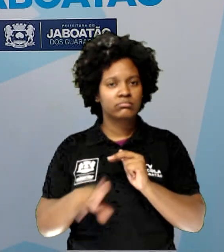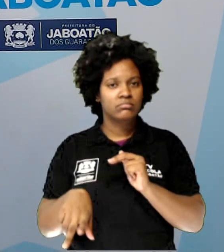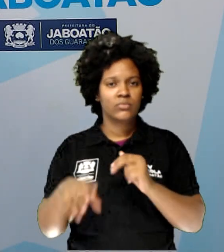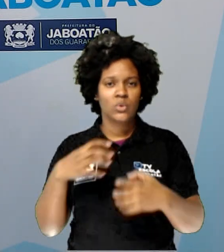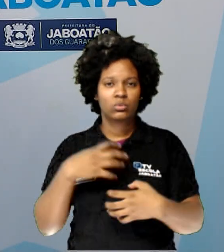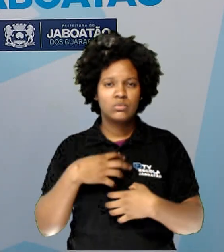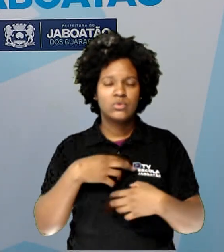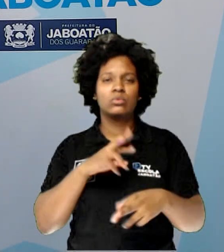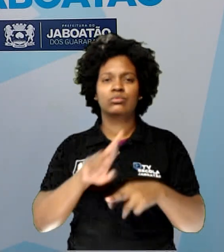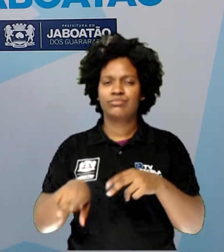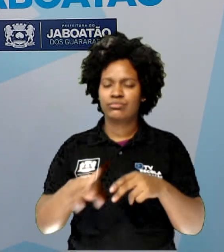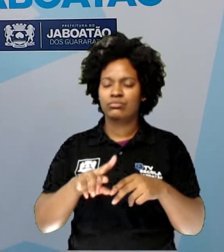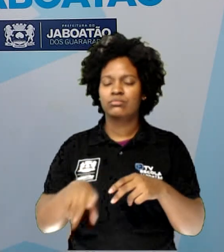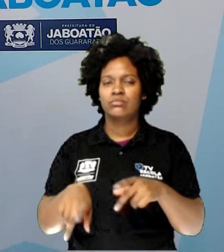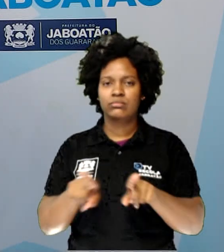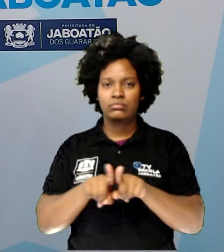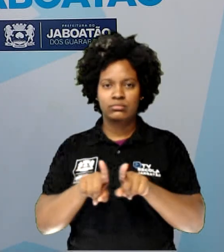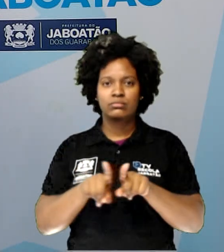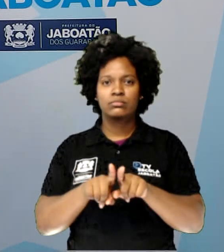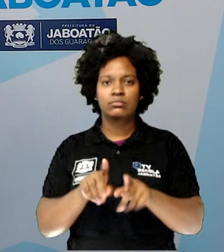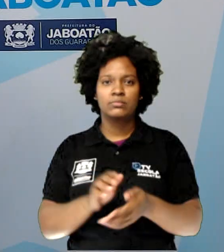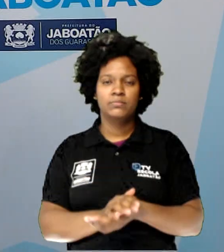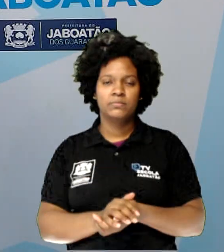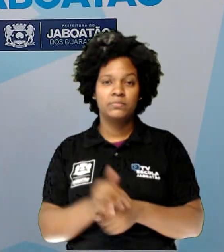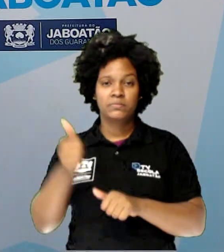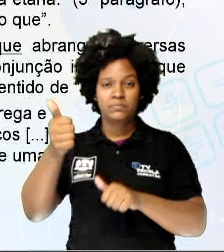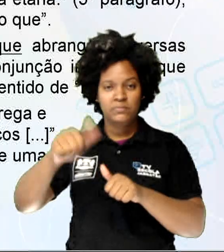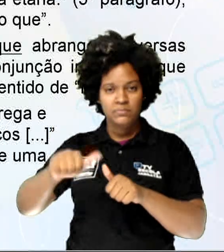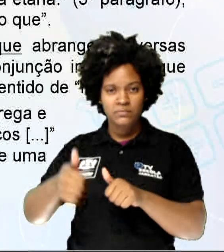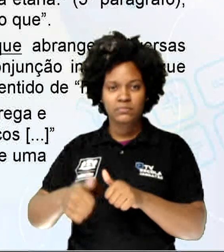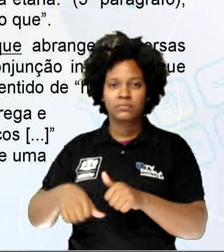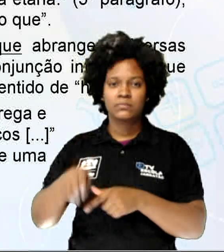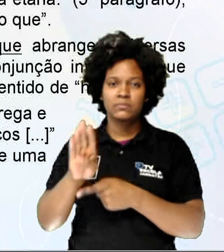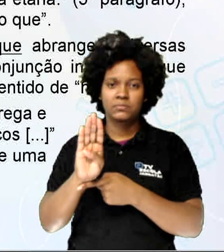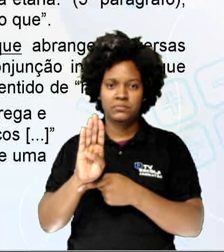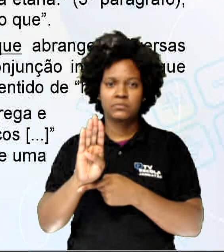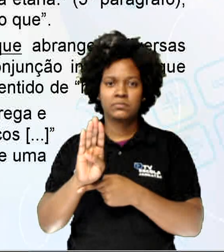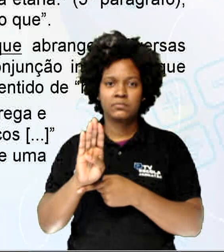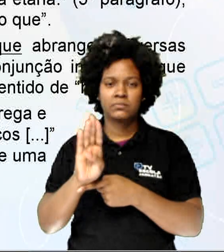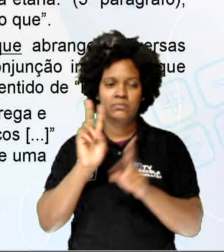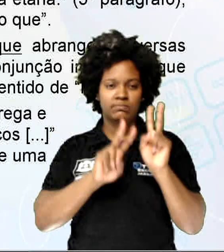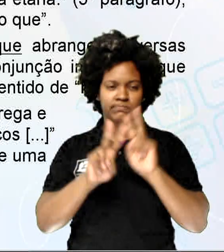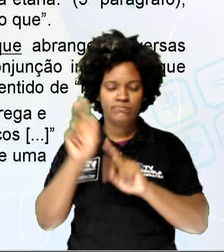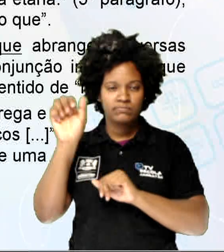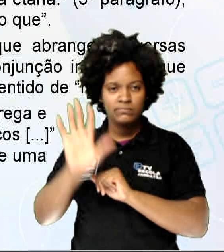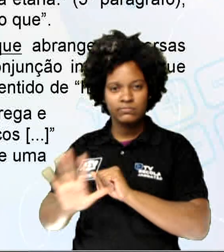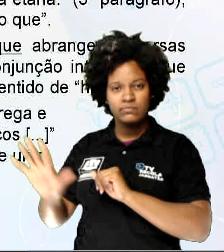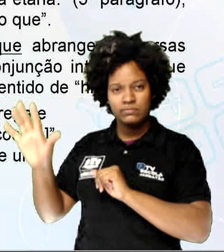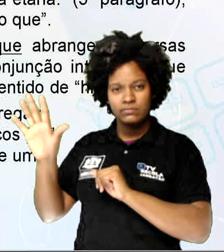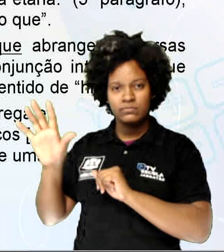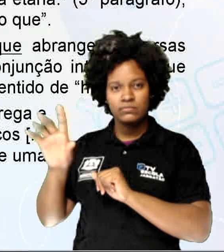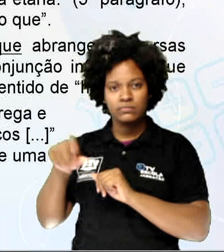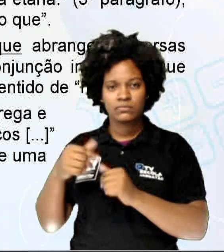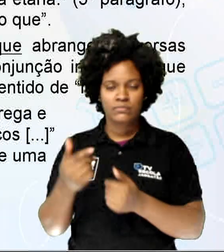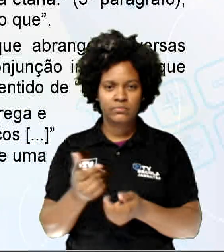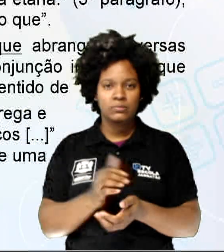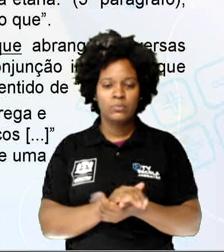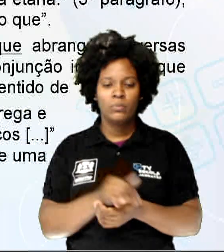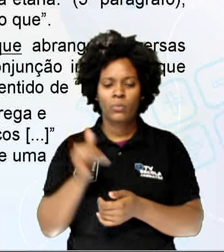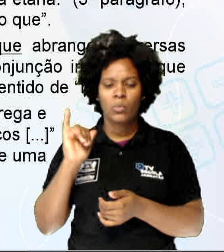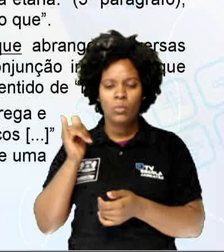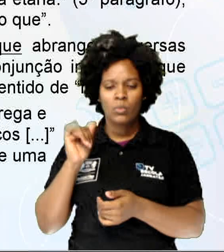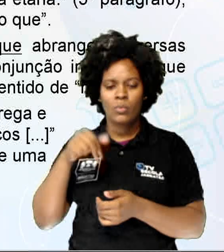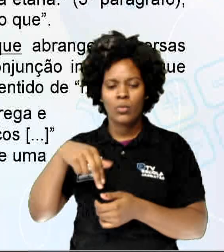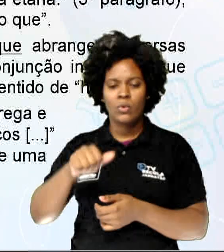que eles operam, ok? Vamos avaliar agora o item B para a gente dar uma olhadinha? Aí na tela. Em As Crônicas de